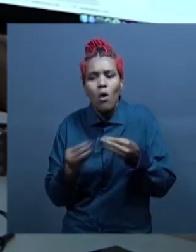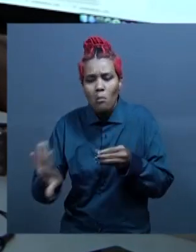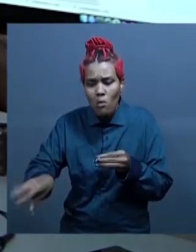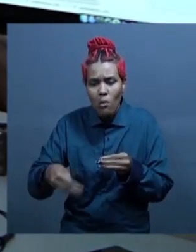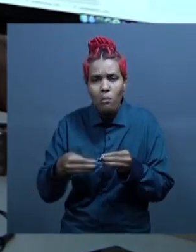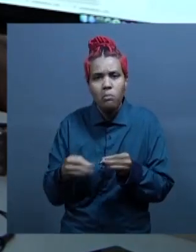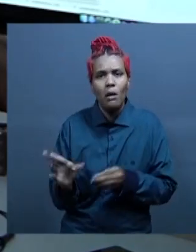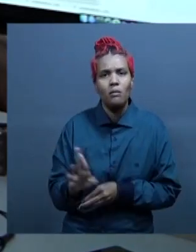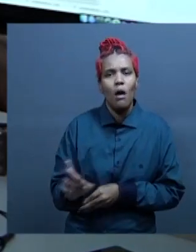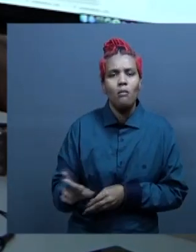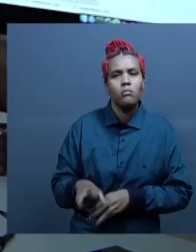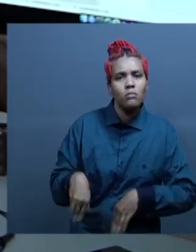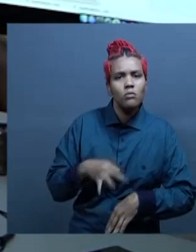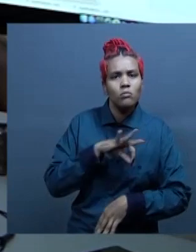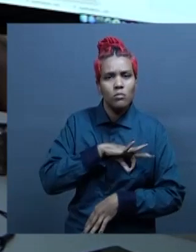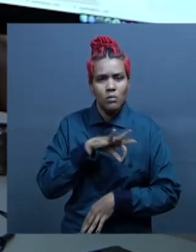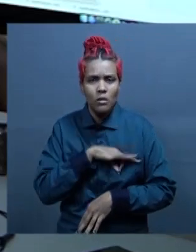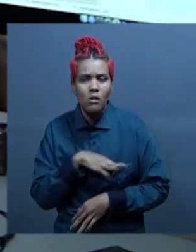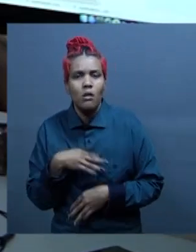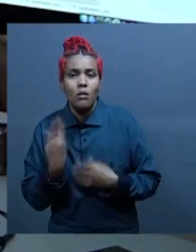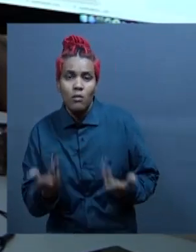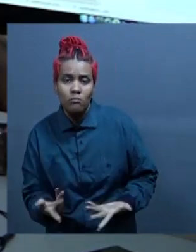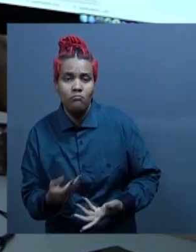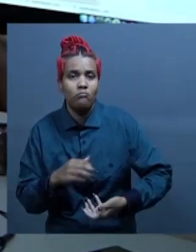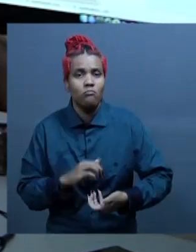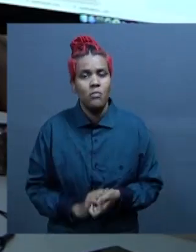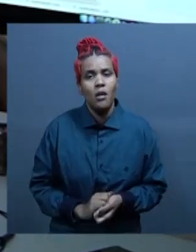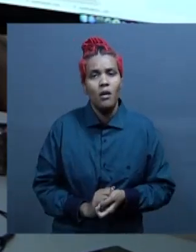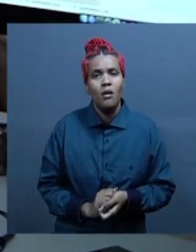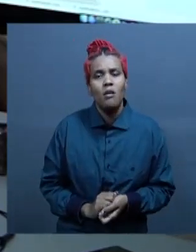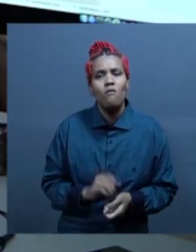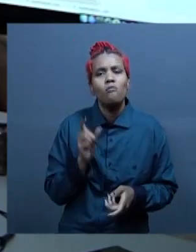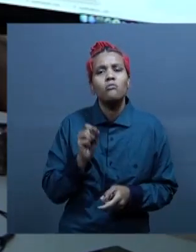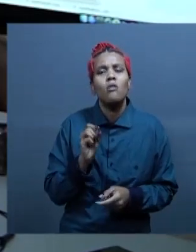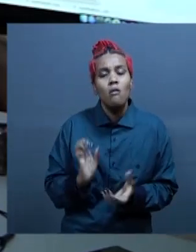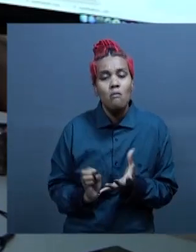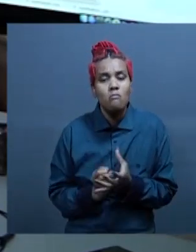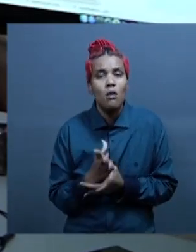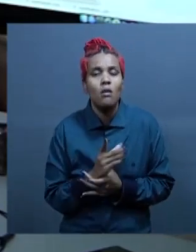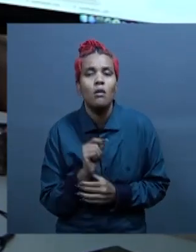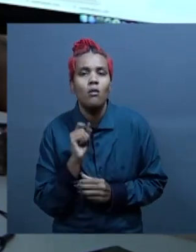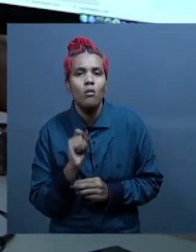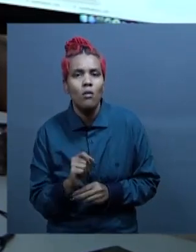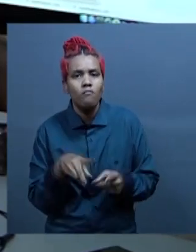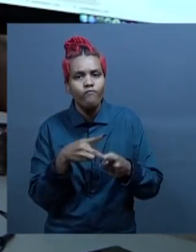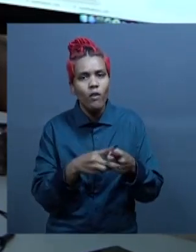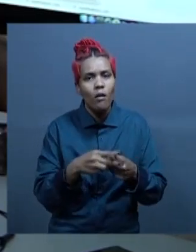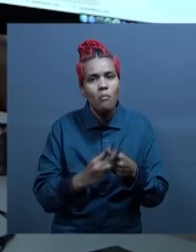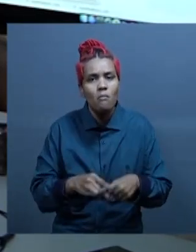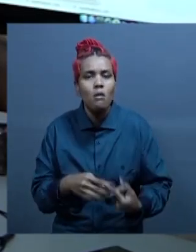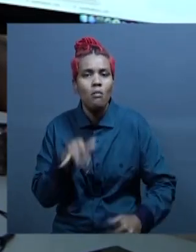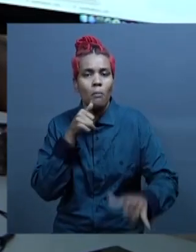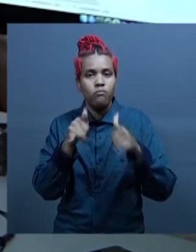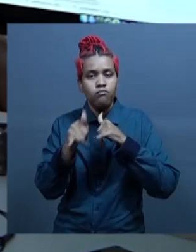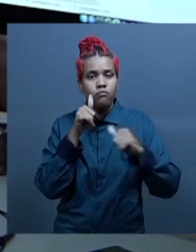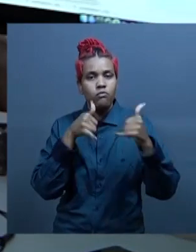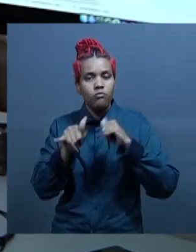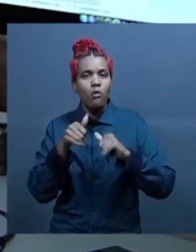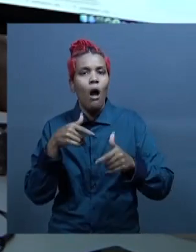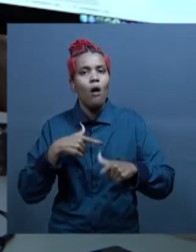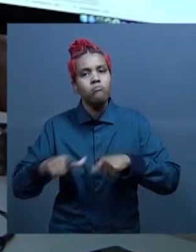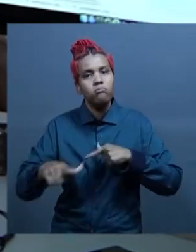renda também criando mecanismos para você é divulgar seus serviços é